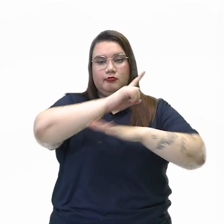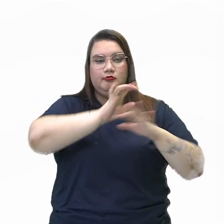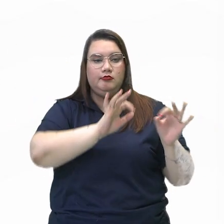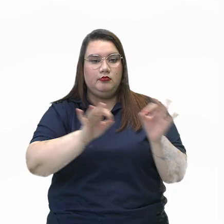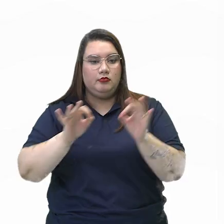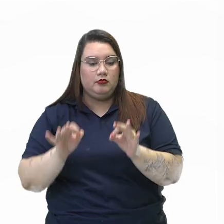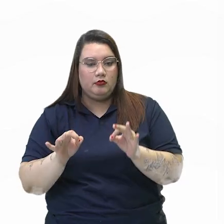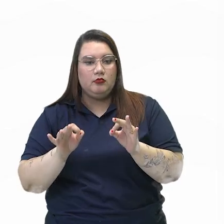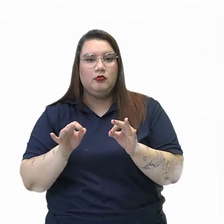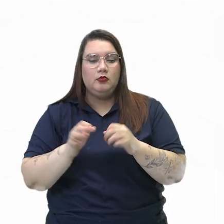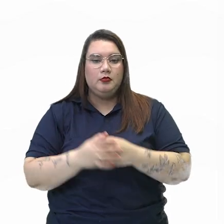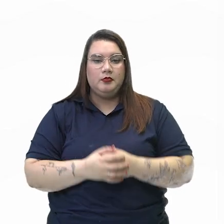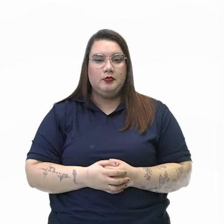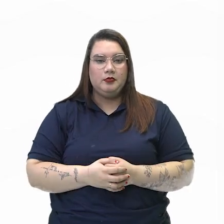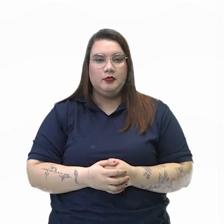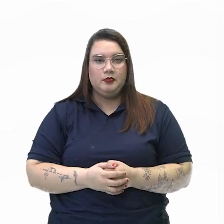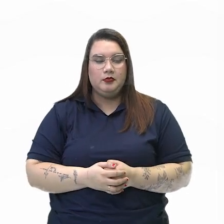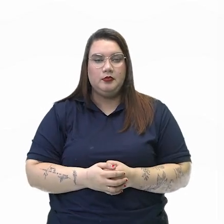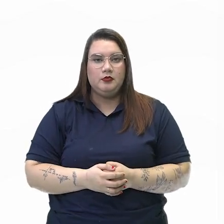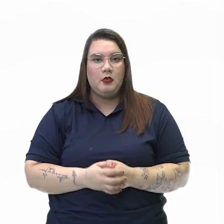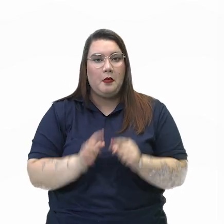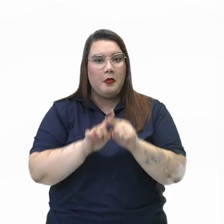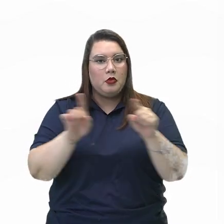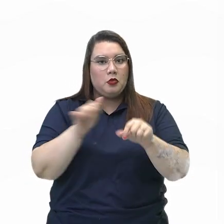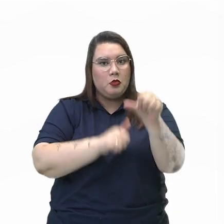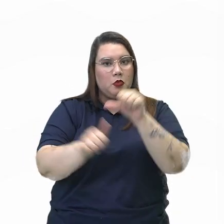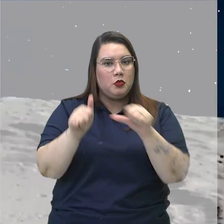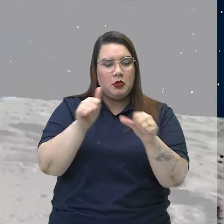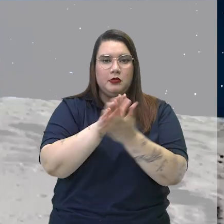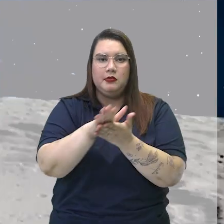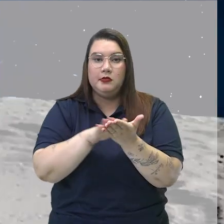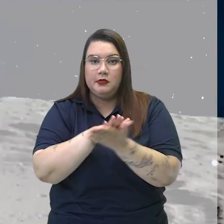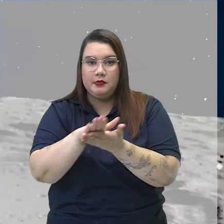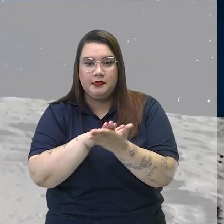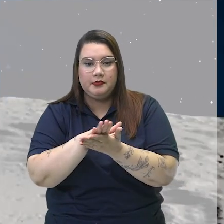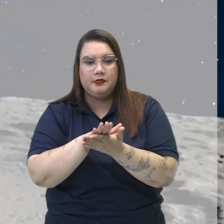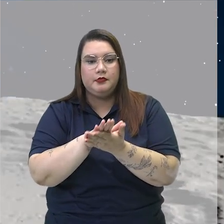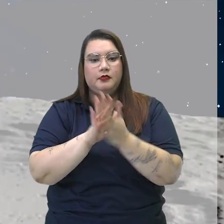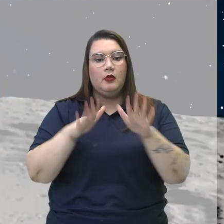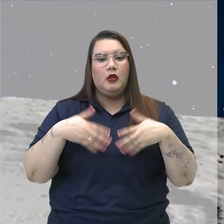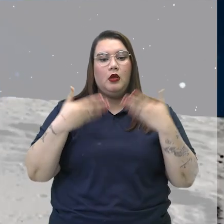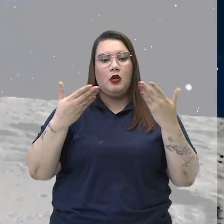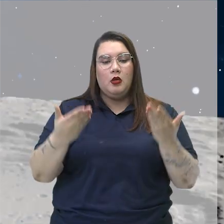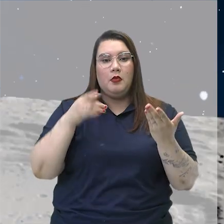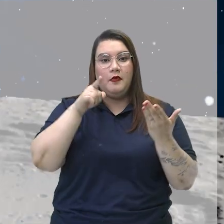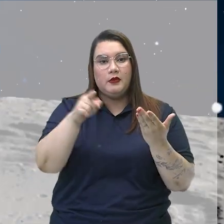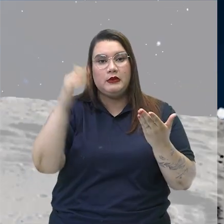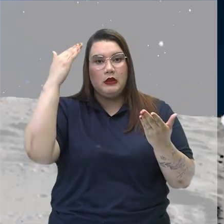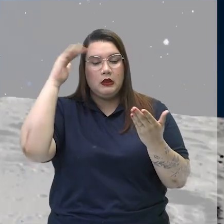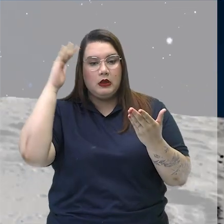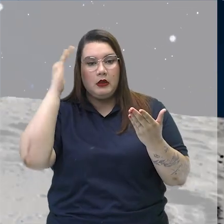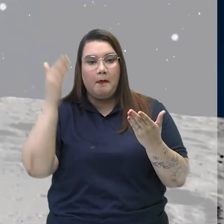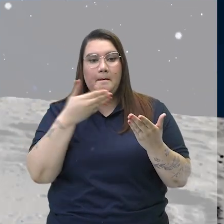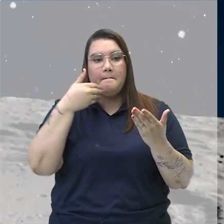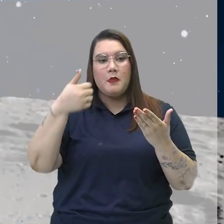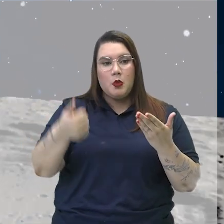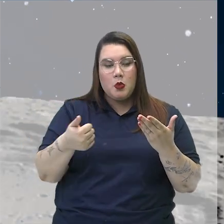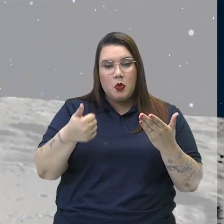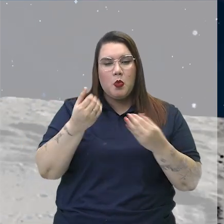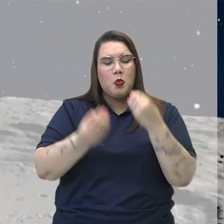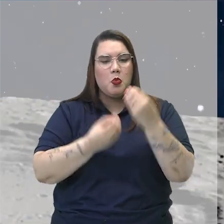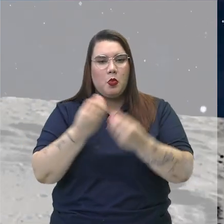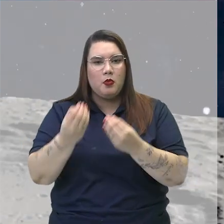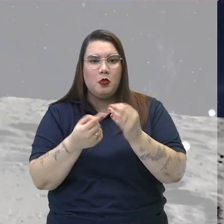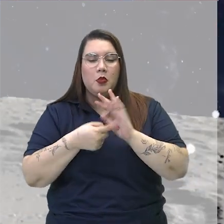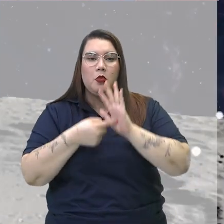e retorna ao meio de onde veio sem mudar de meio. E aí, para que você entenda aí como é que acontece a reflexão, nós